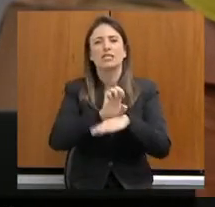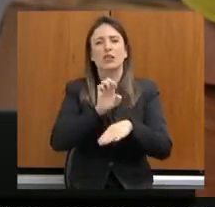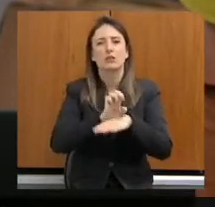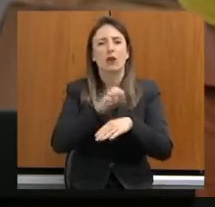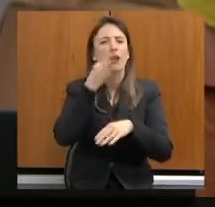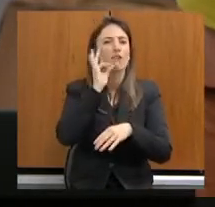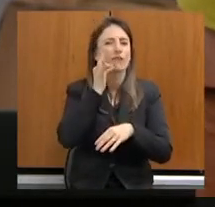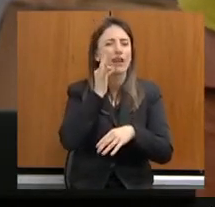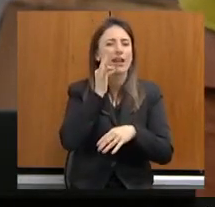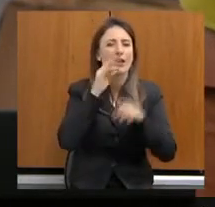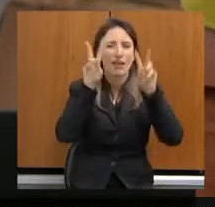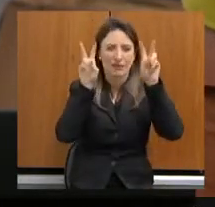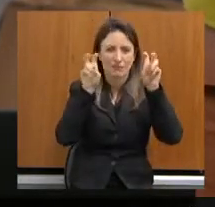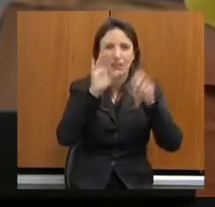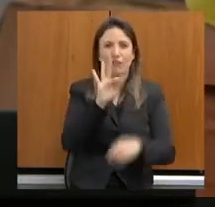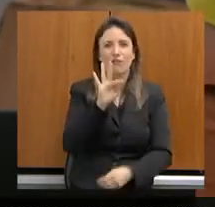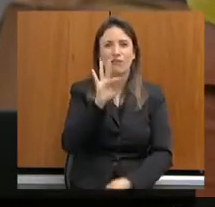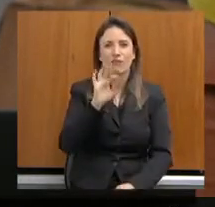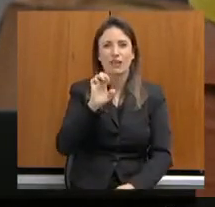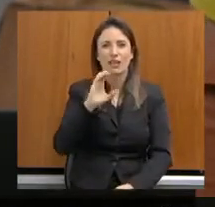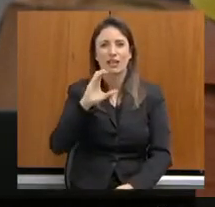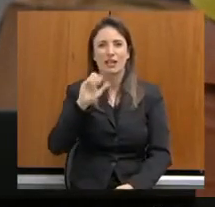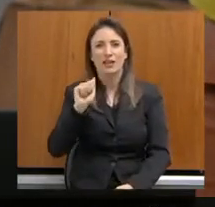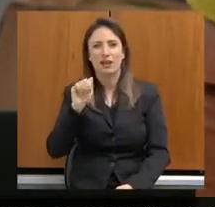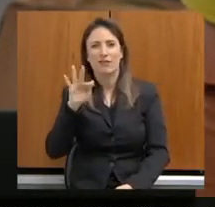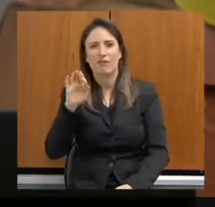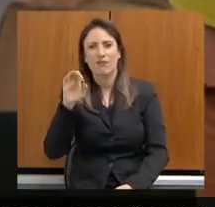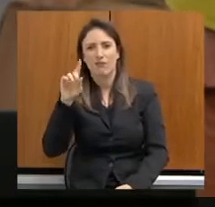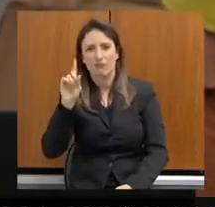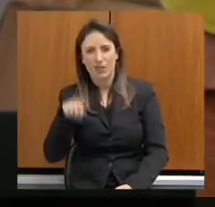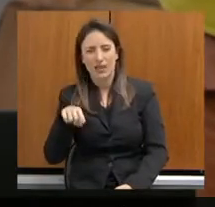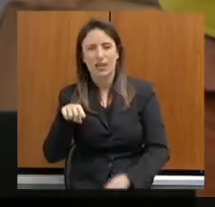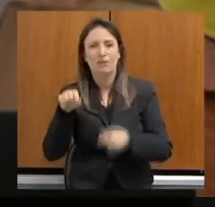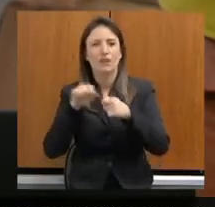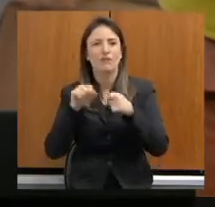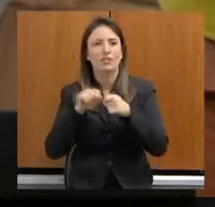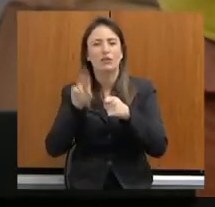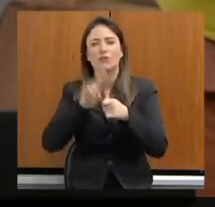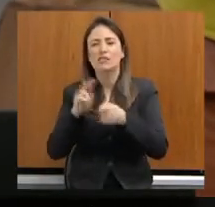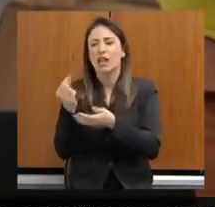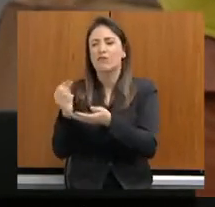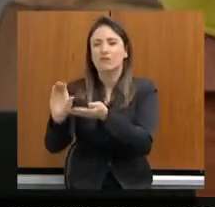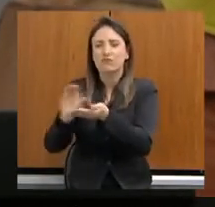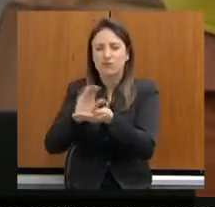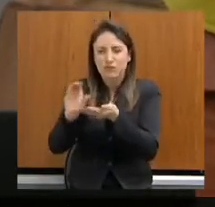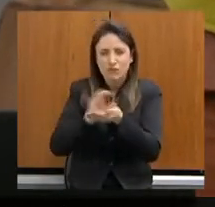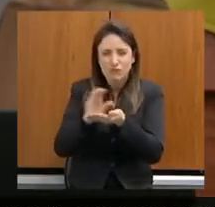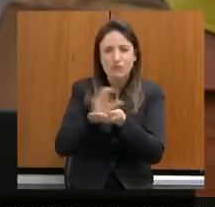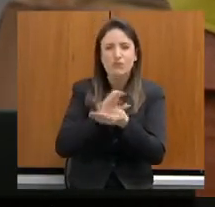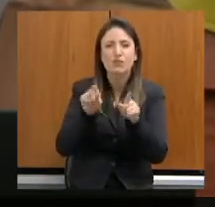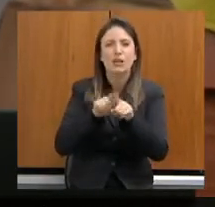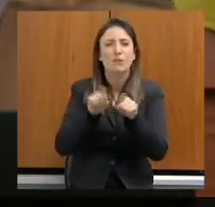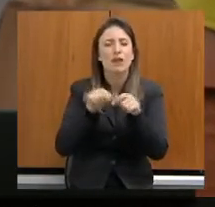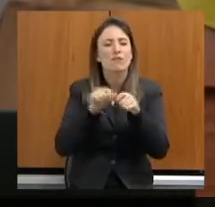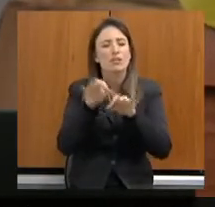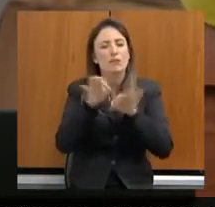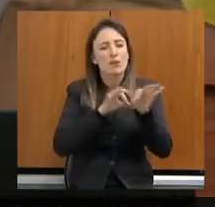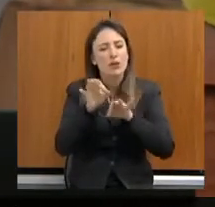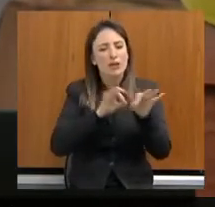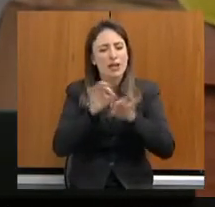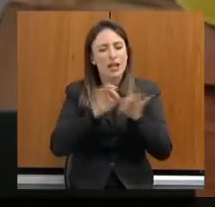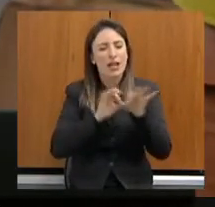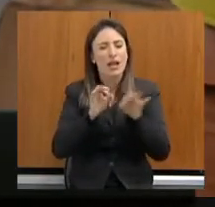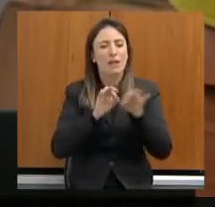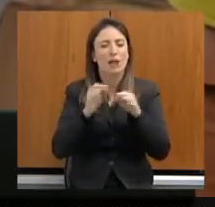meio de alocação de recursos legais e programas de apoio à comercialização da safra